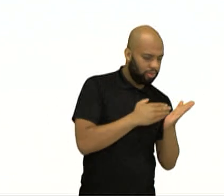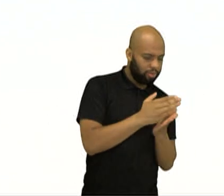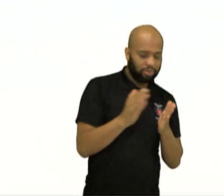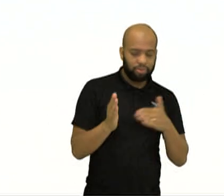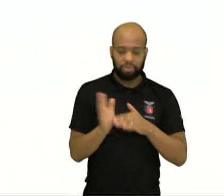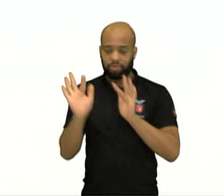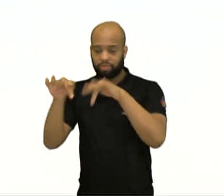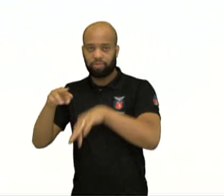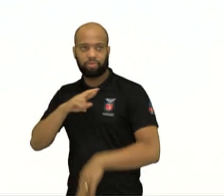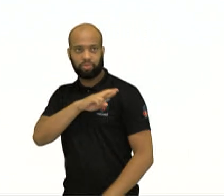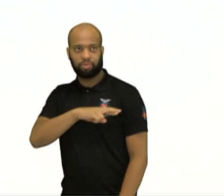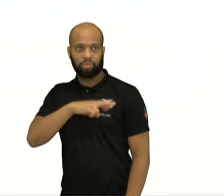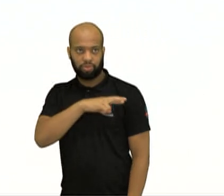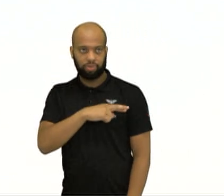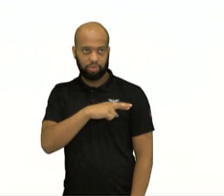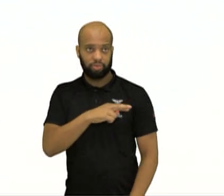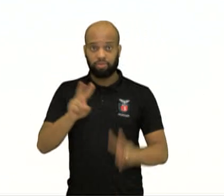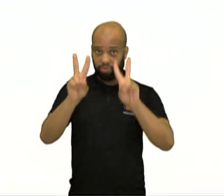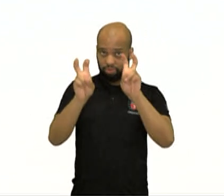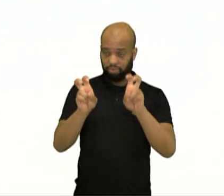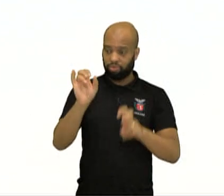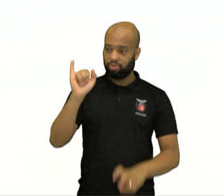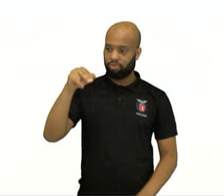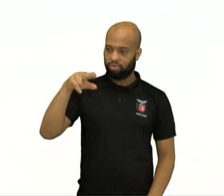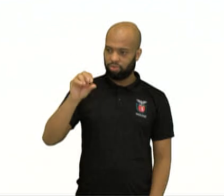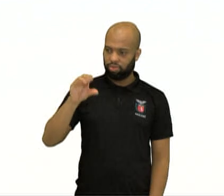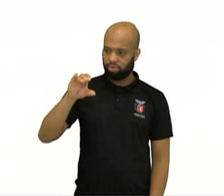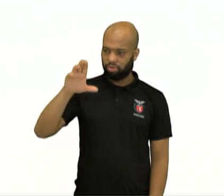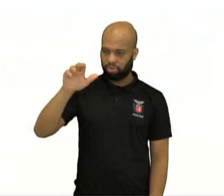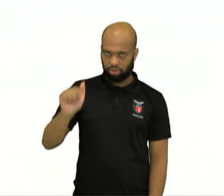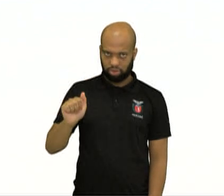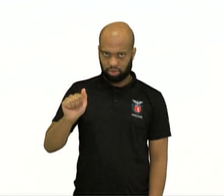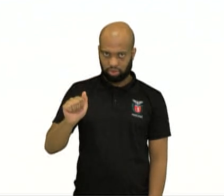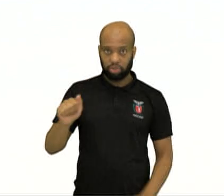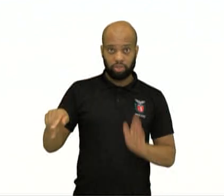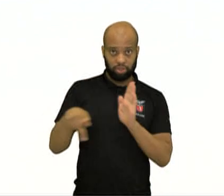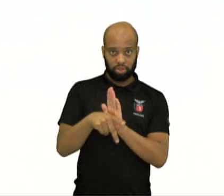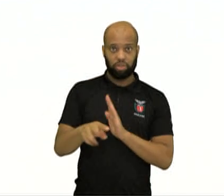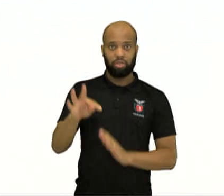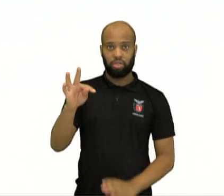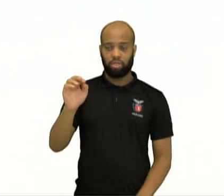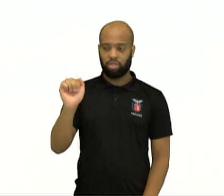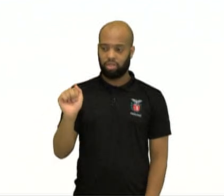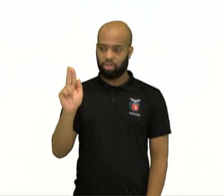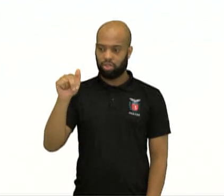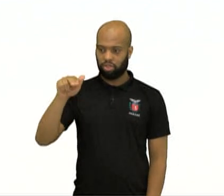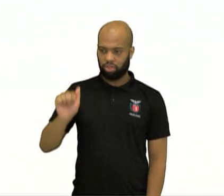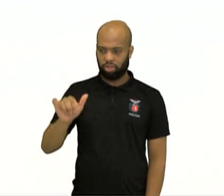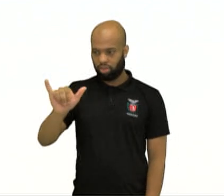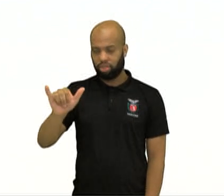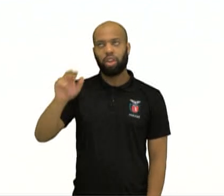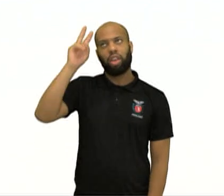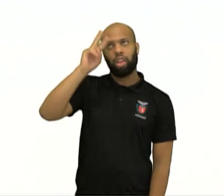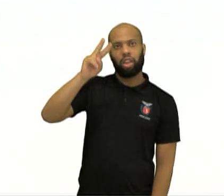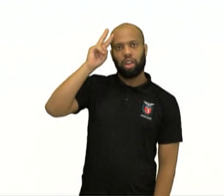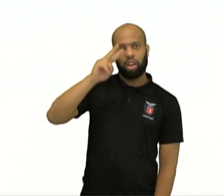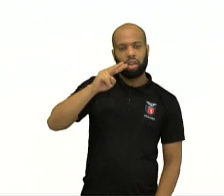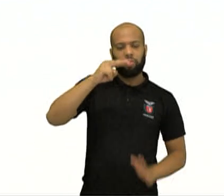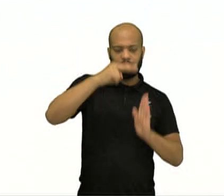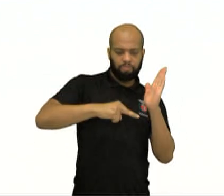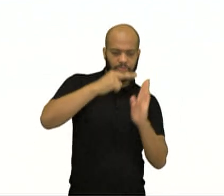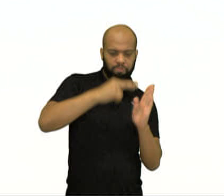um romance. Inocência, de Toné. É minha mais remota lembrança de leitura de um